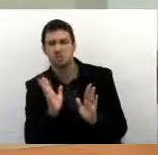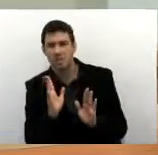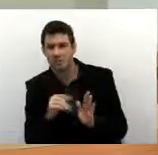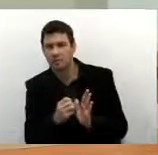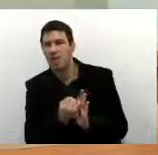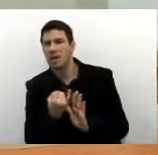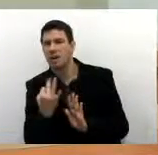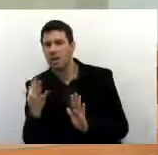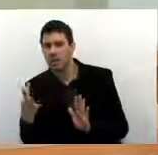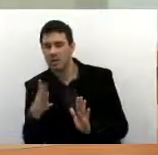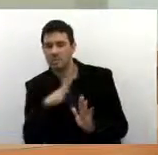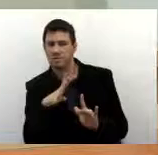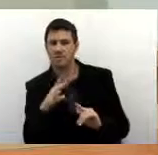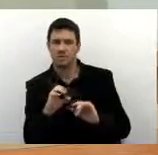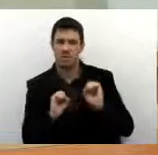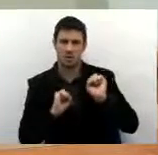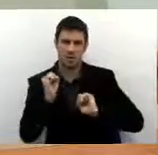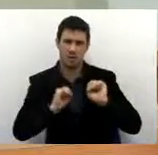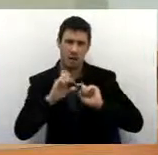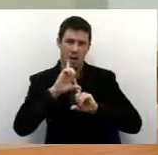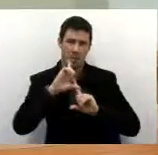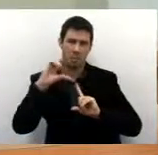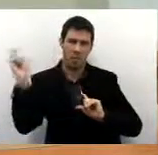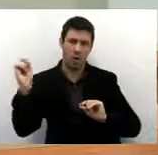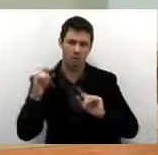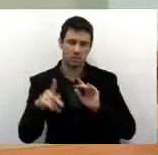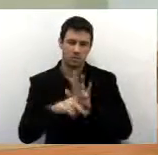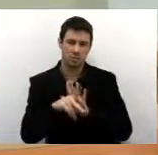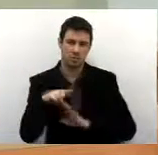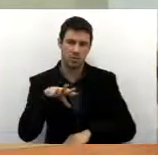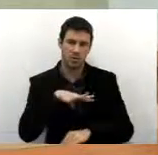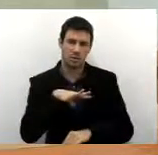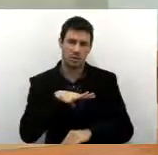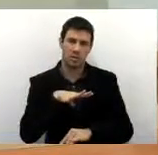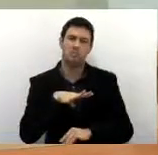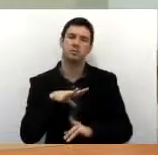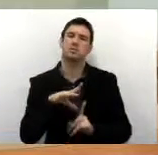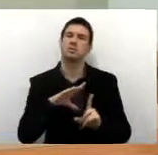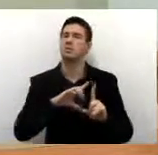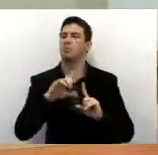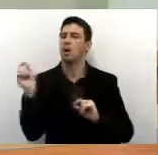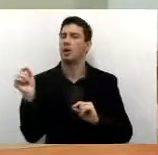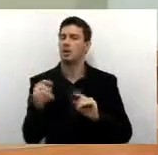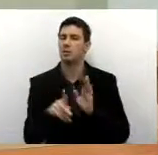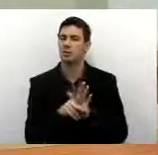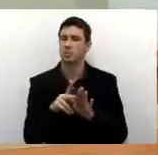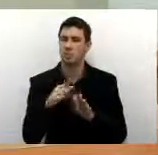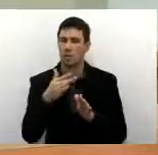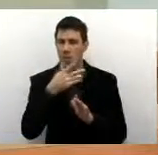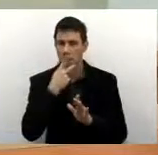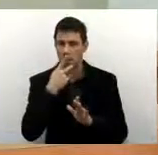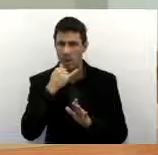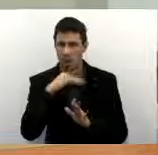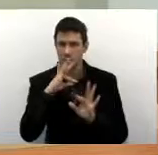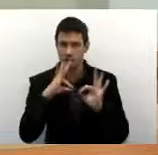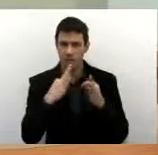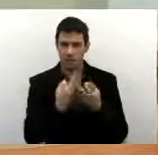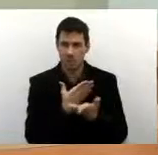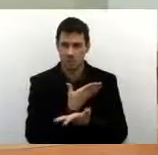empresas indo embora do nosso município. Indo embora, são vários pais de famílias que estão perdendo seus empregos, e